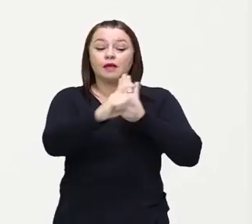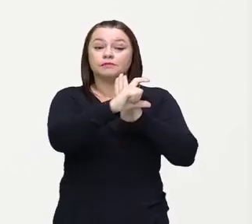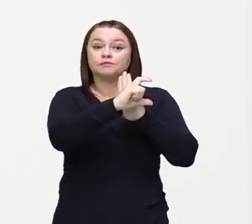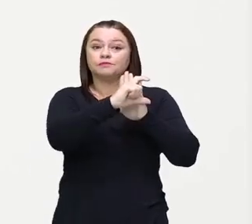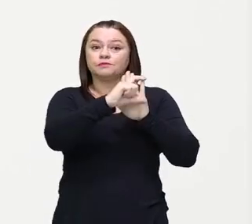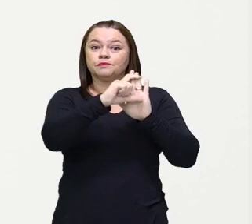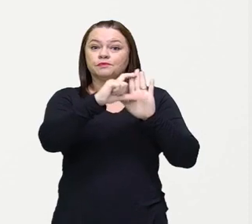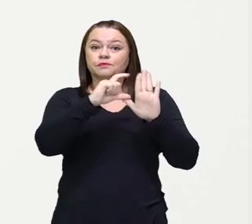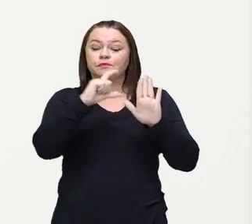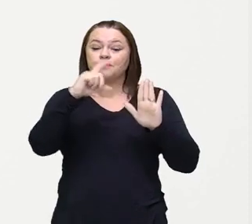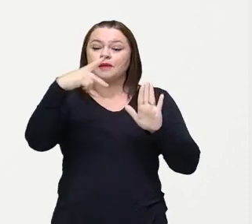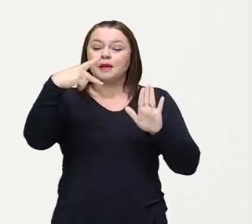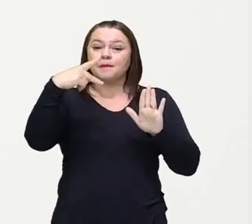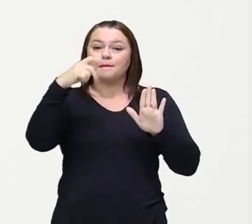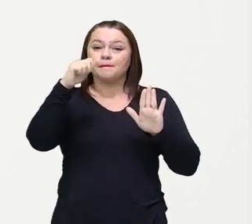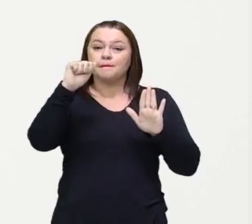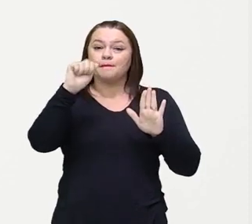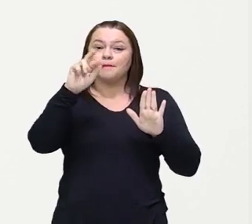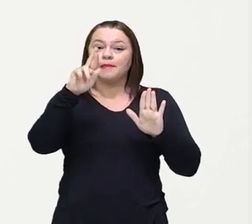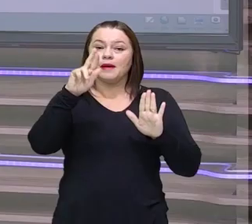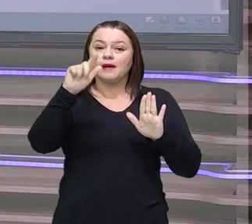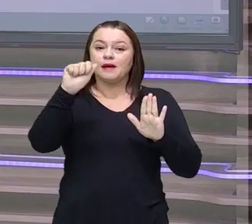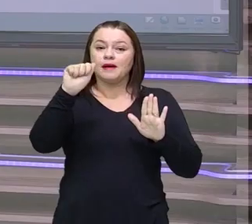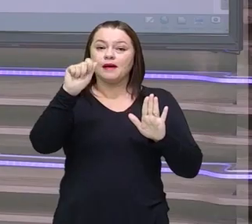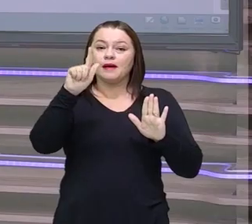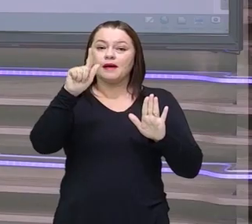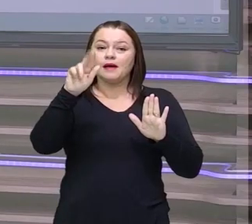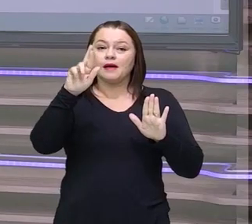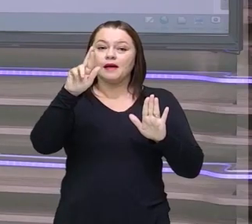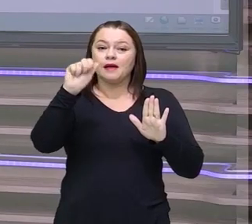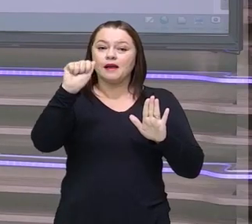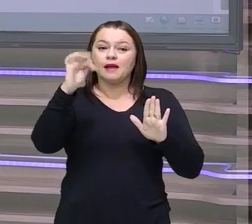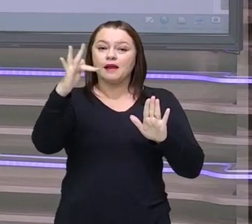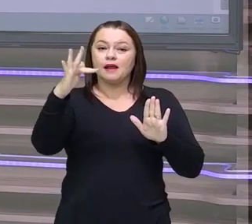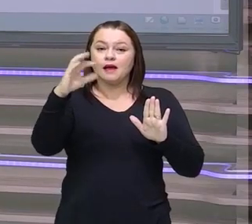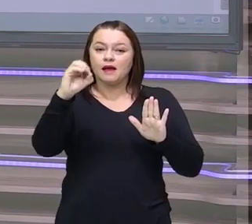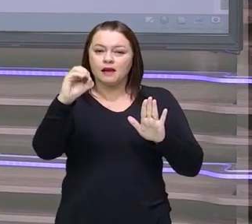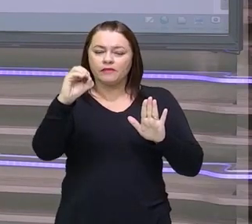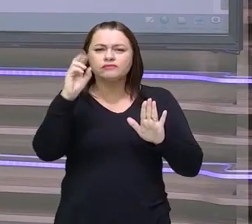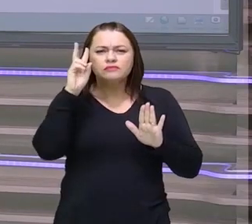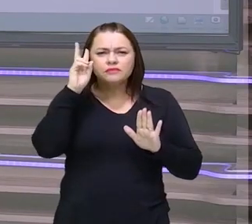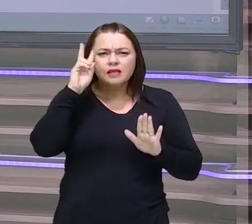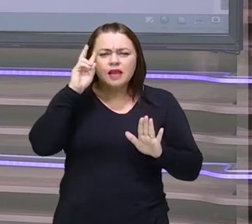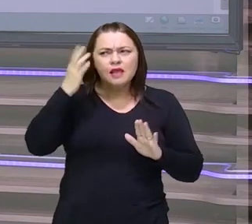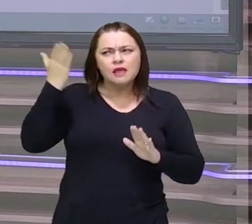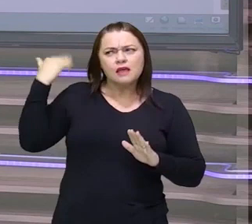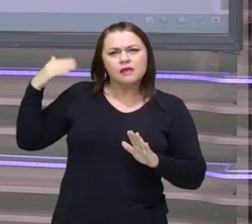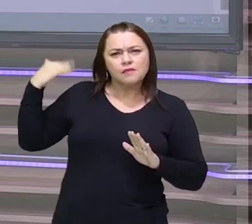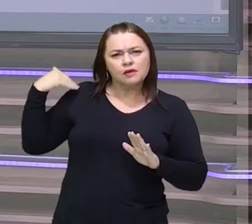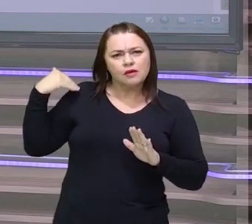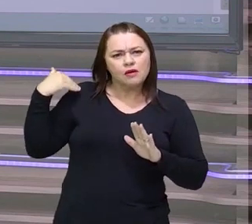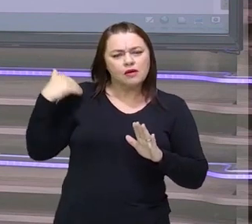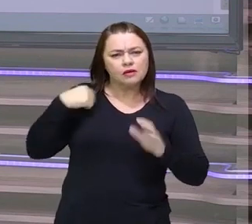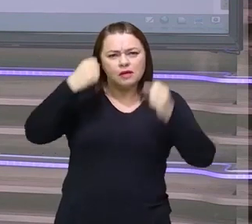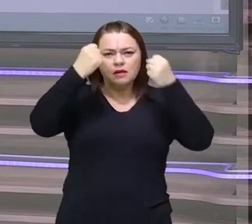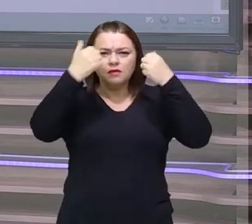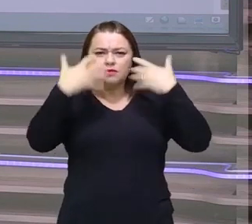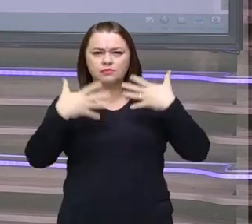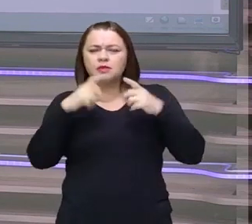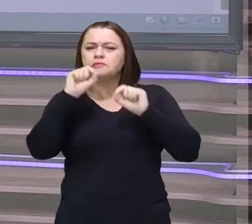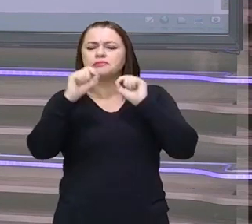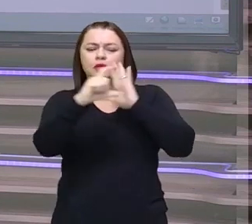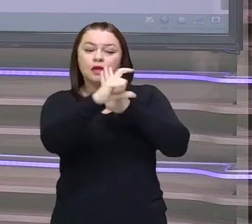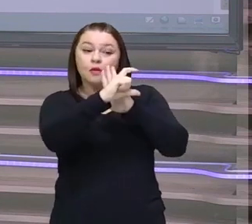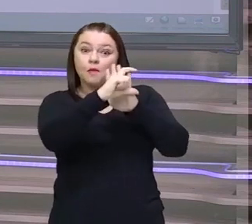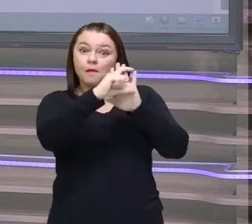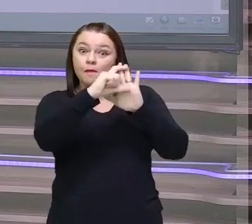Parágrafo. Lembra que nós, lá no comecinho, aliás, eu, professora Edila, expliquei para você o que é um